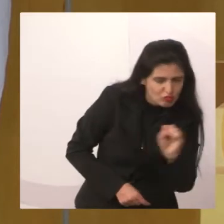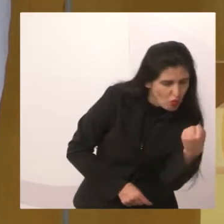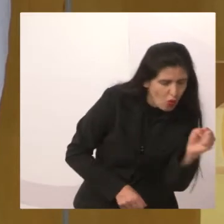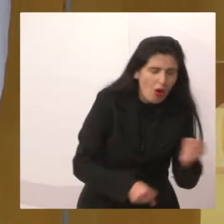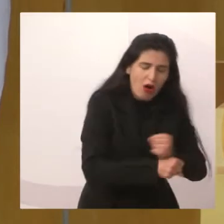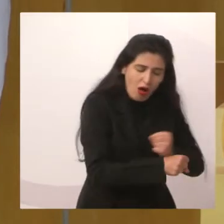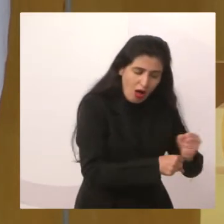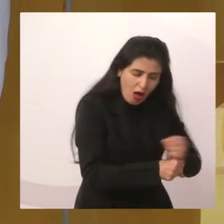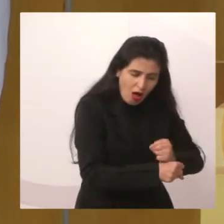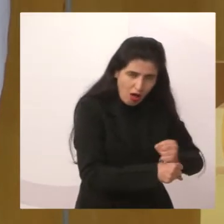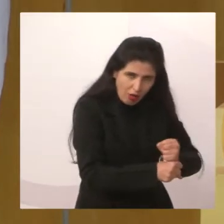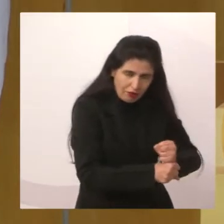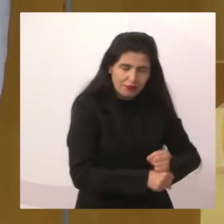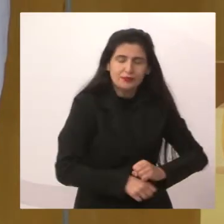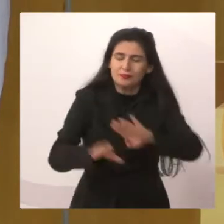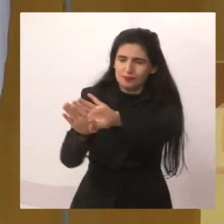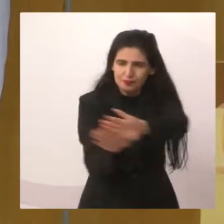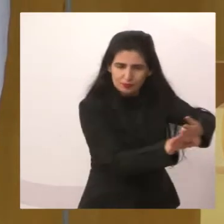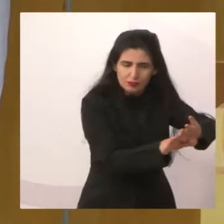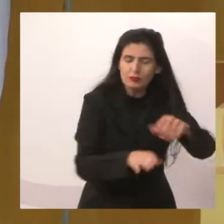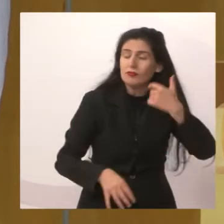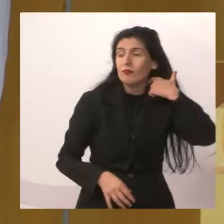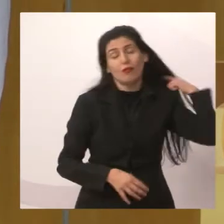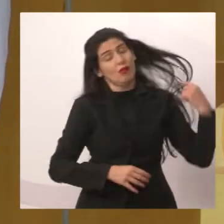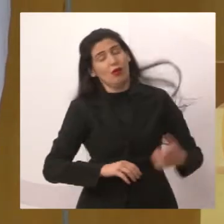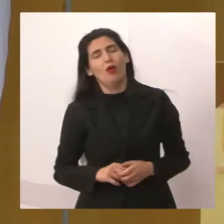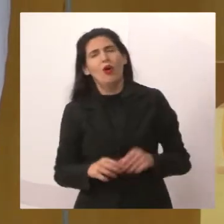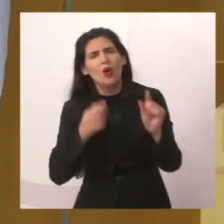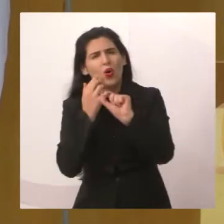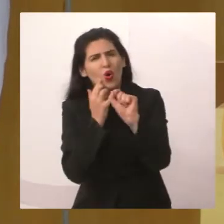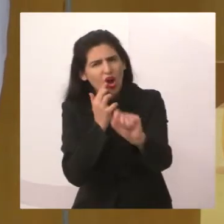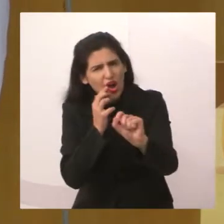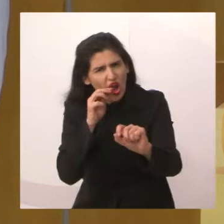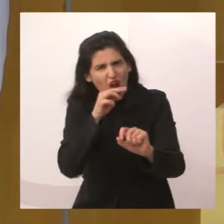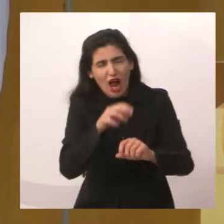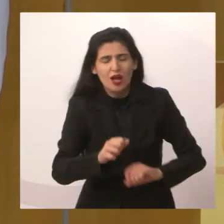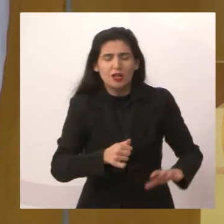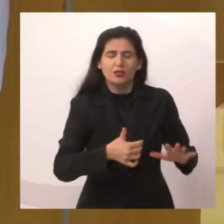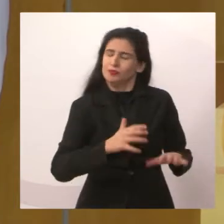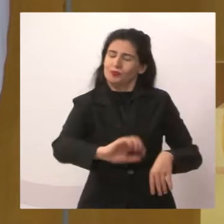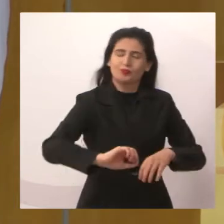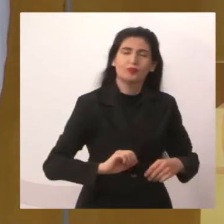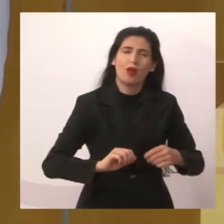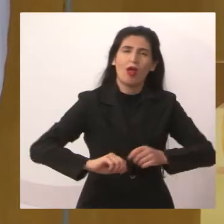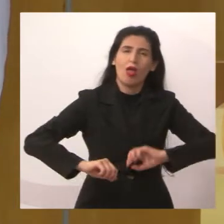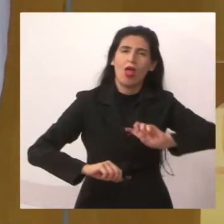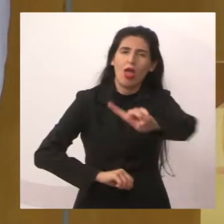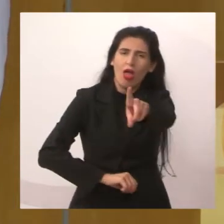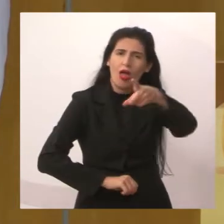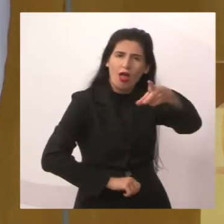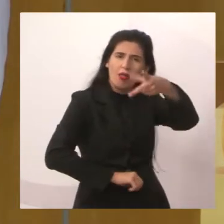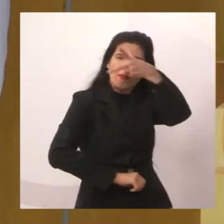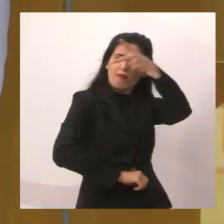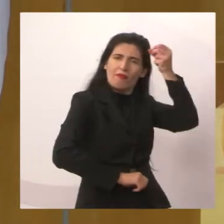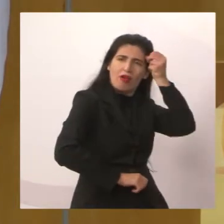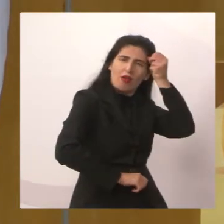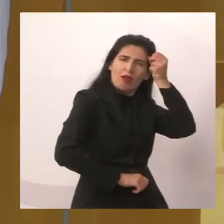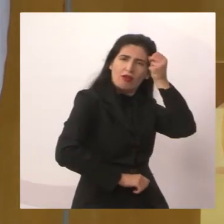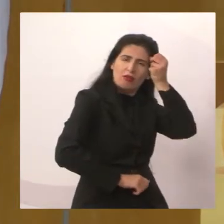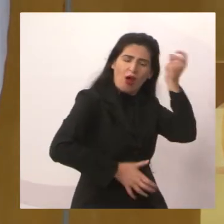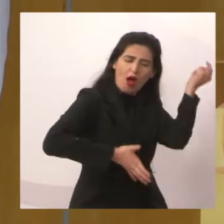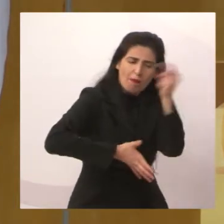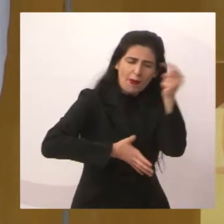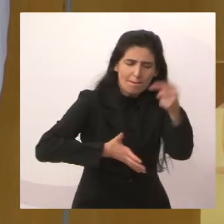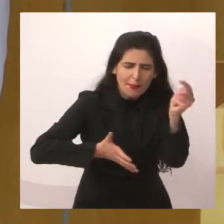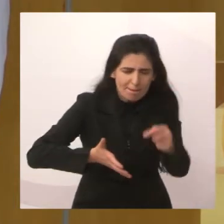votar a prestação de contas, para não ser legítimo a avaliação da prestação de contas do prefeito, eu achei o cúmulo. E aquilo